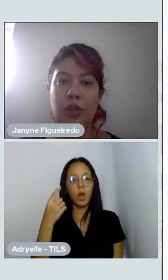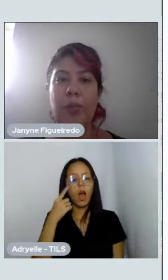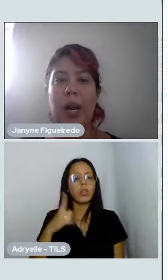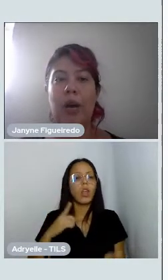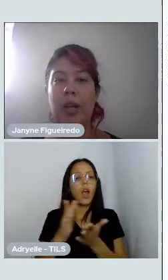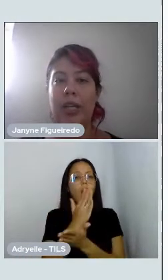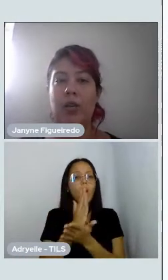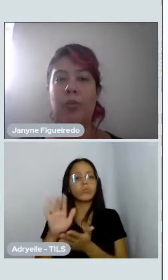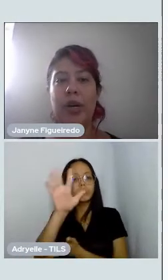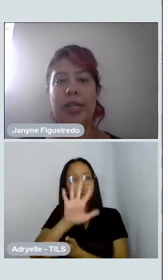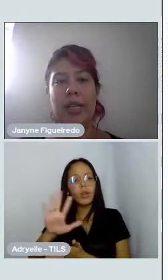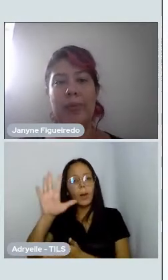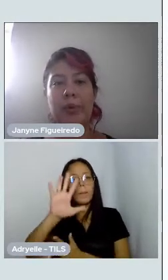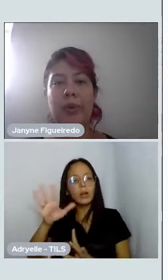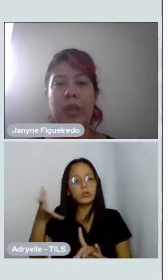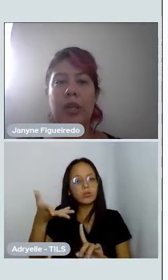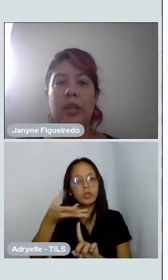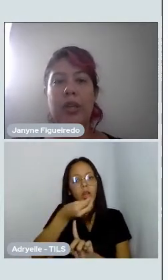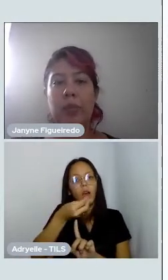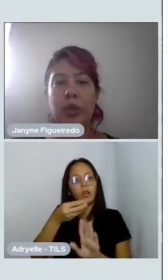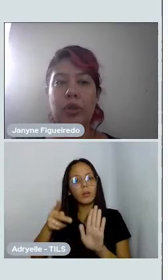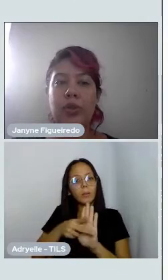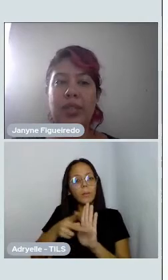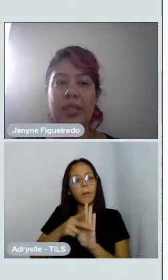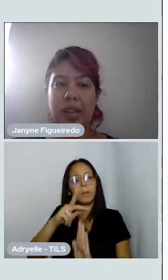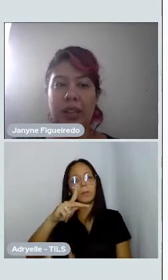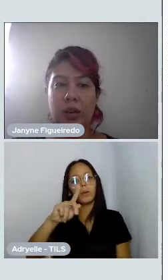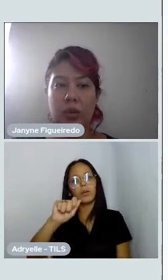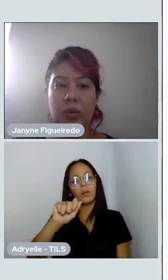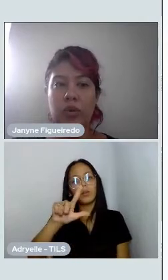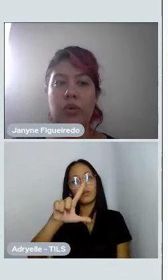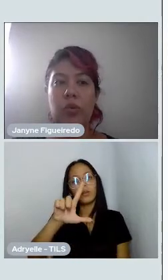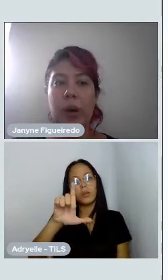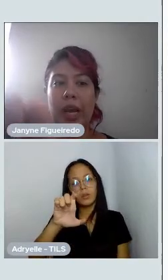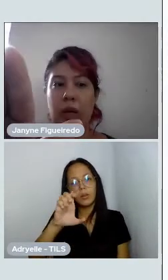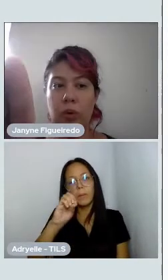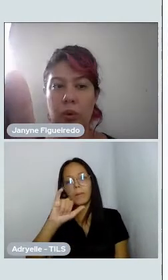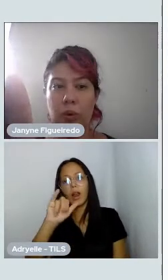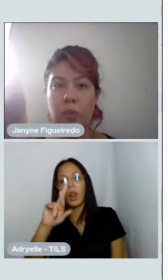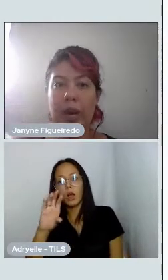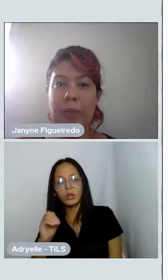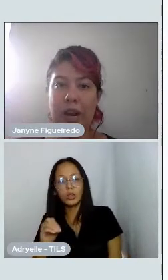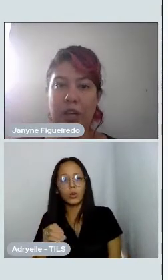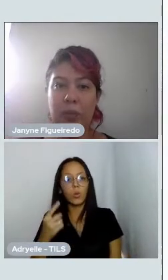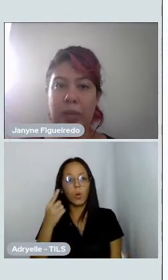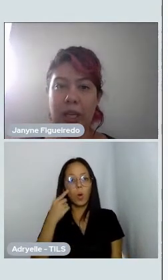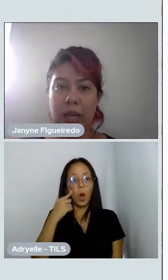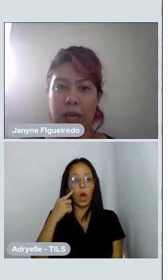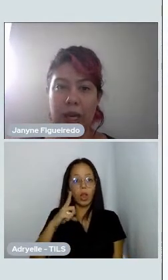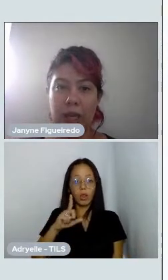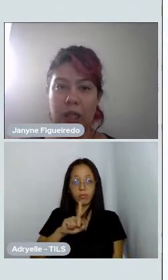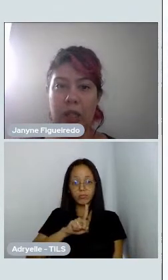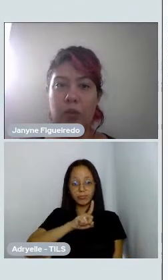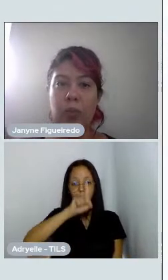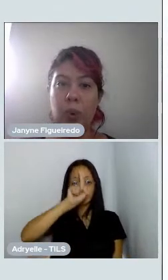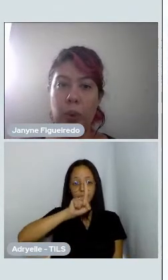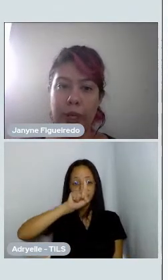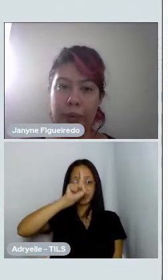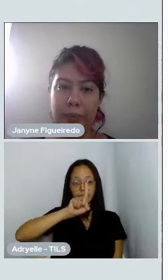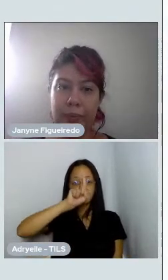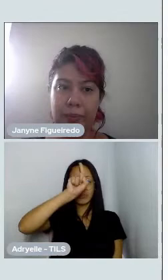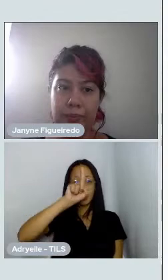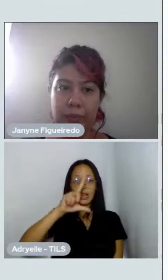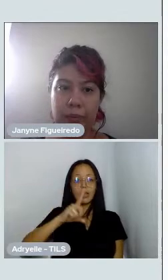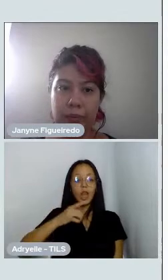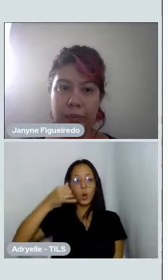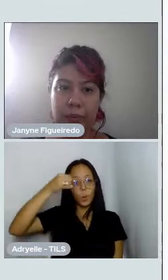de artes no Paleolítico, por exemplo. Temos no centro superior uma imagem pequena de um